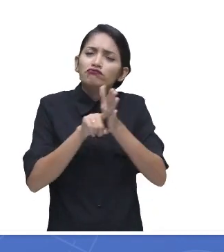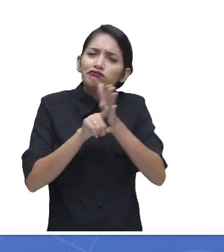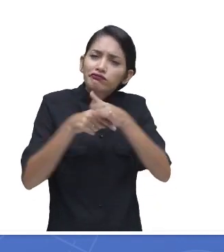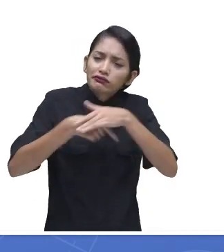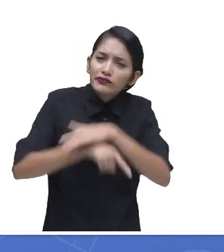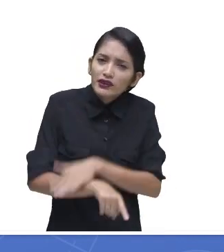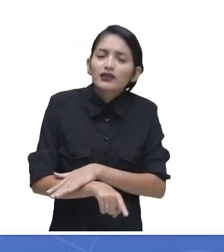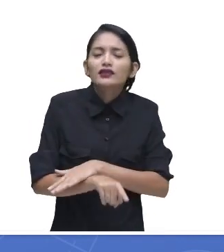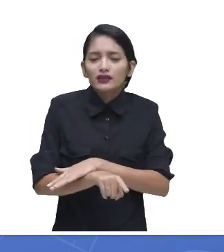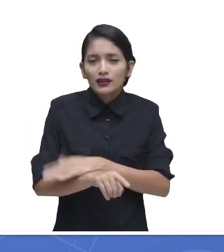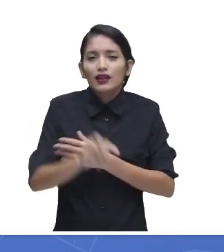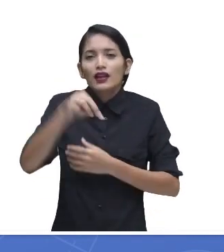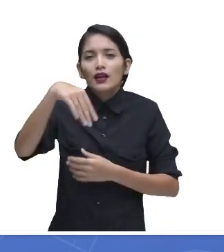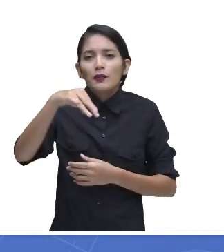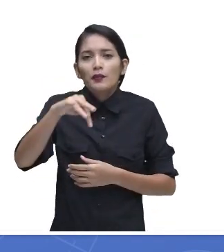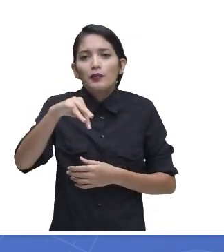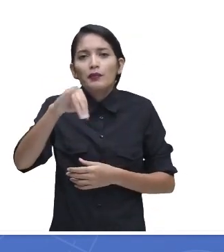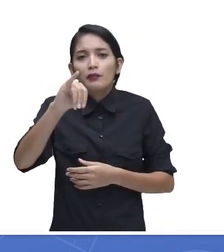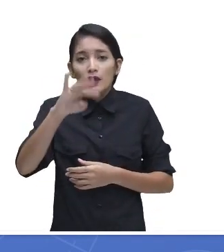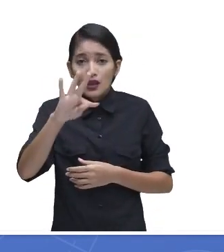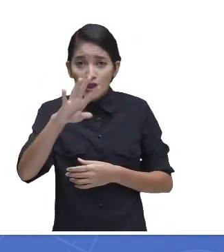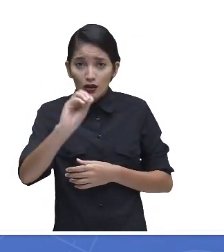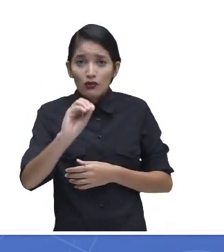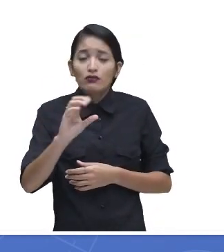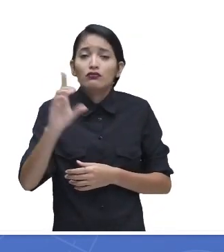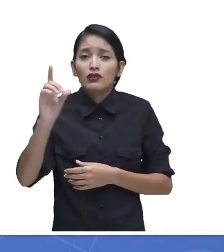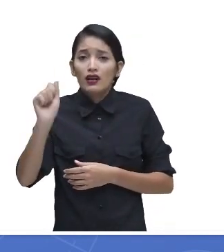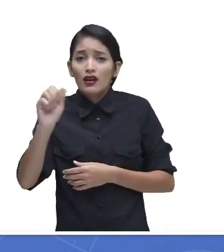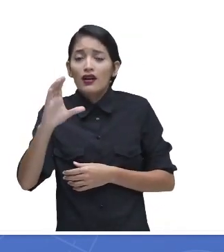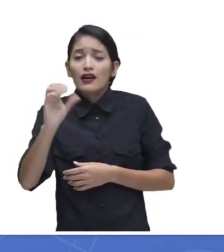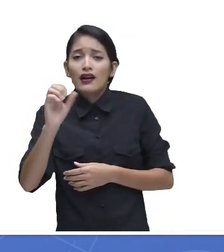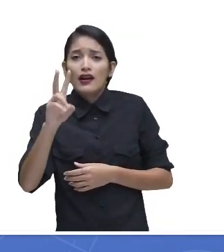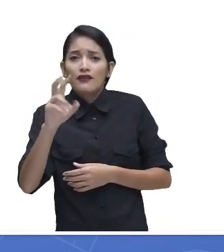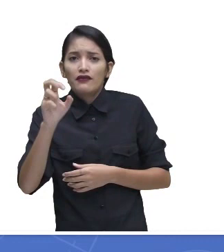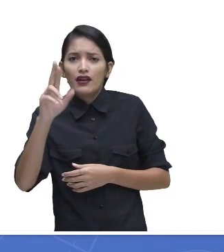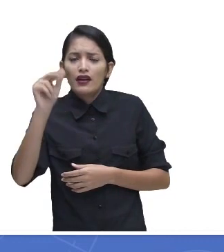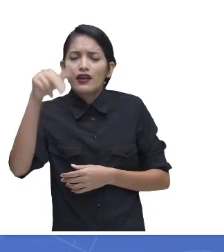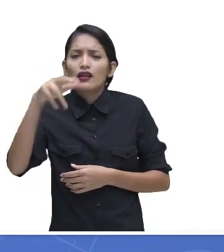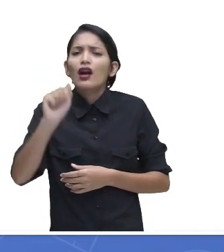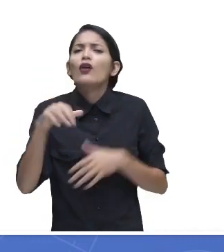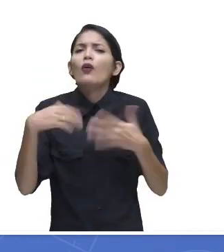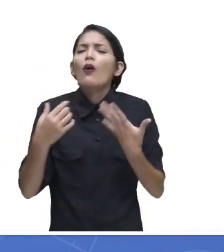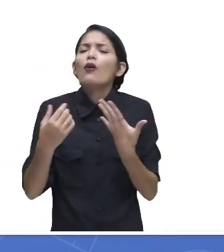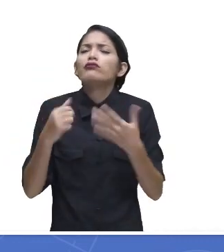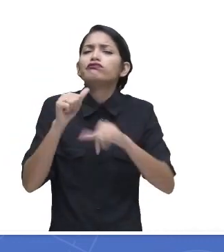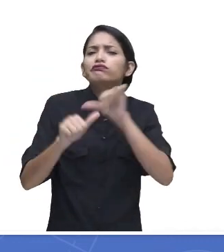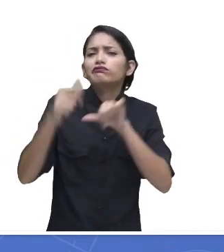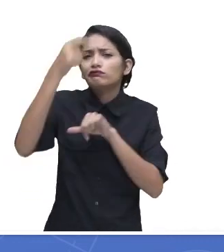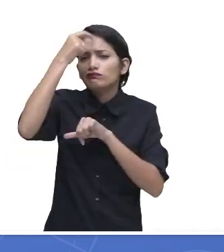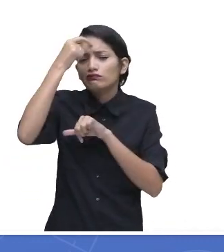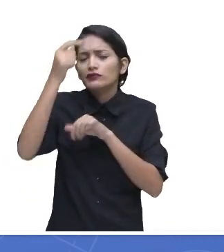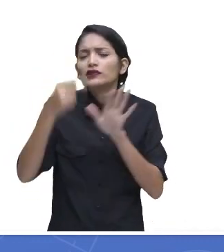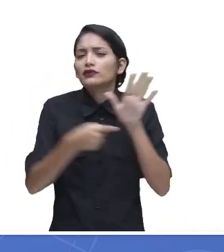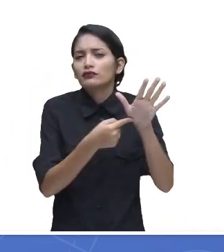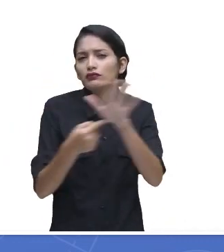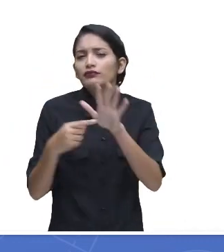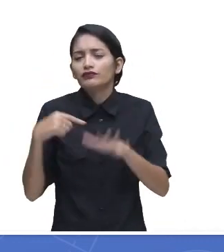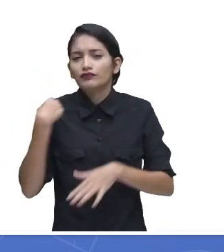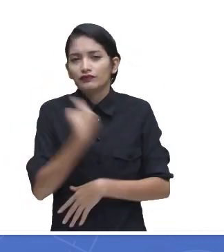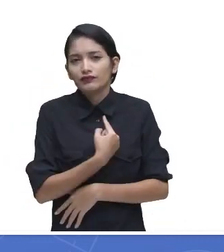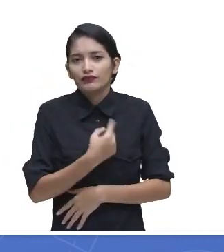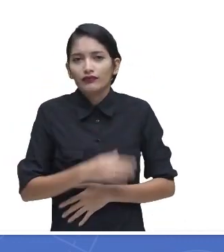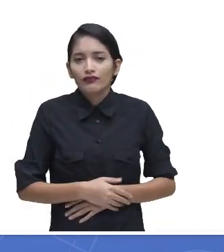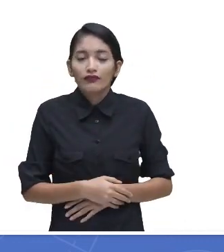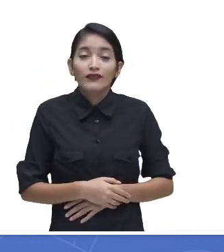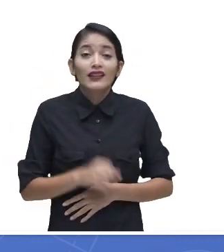da caverna. E qual a mudança de mentalidade ele apresenta para nós? Se vocês